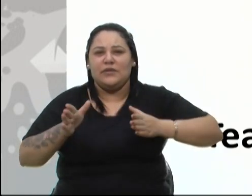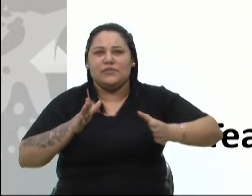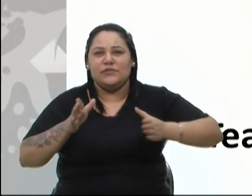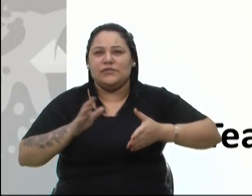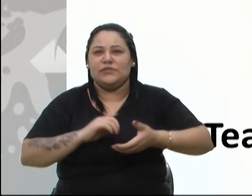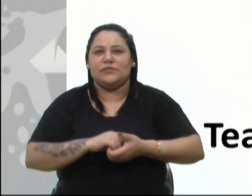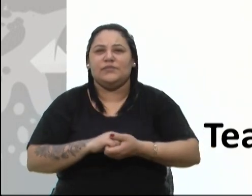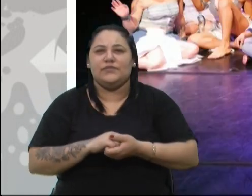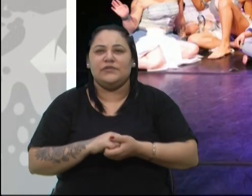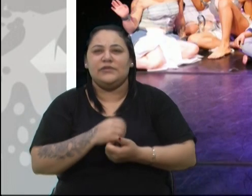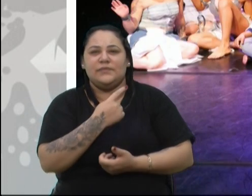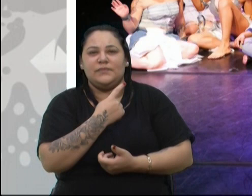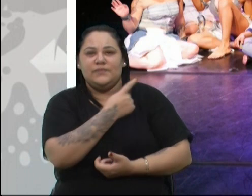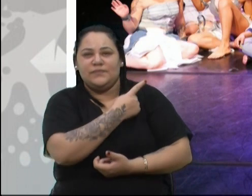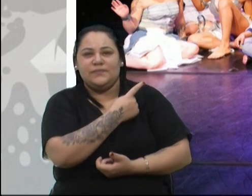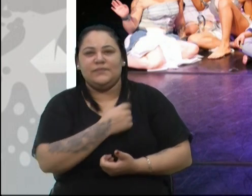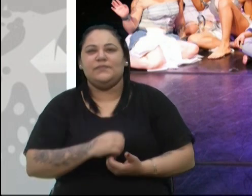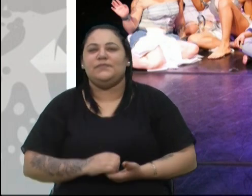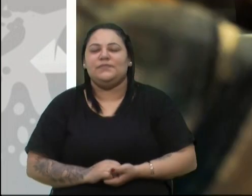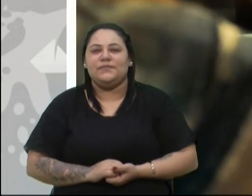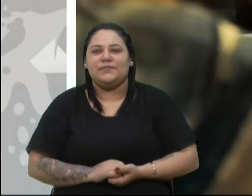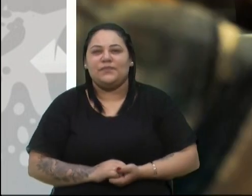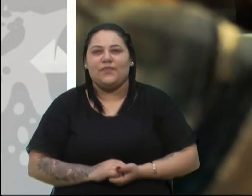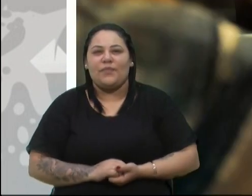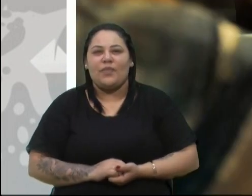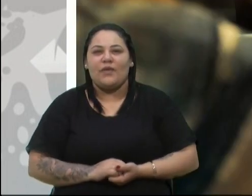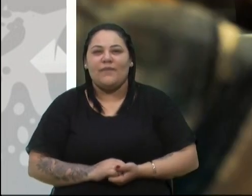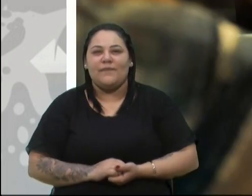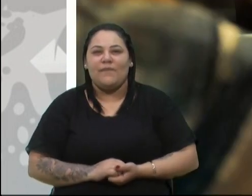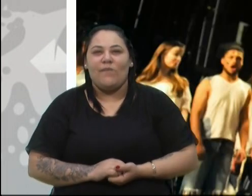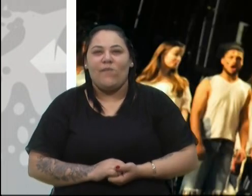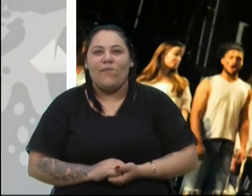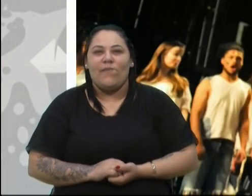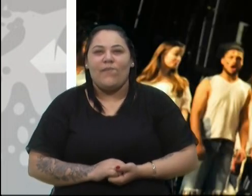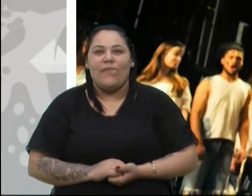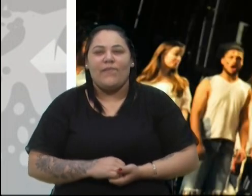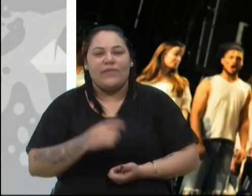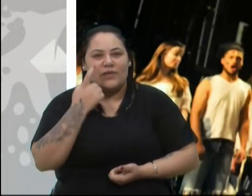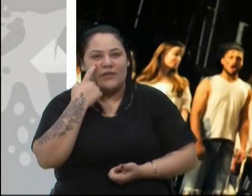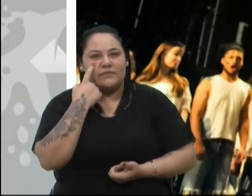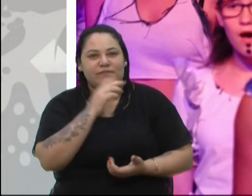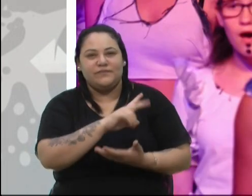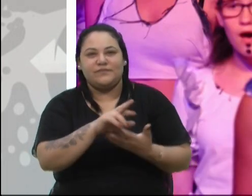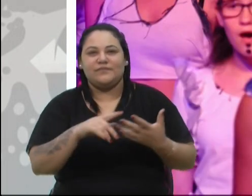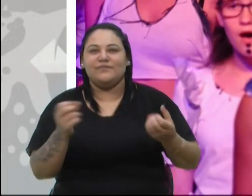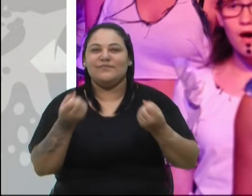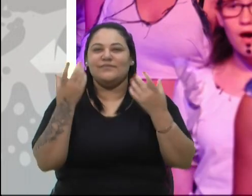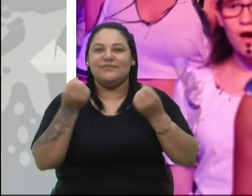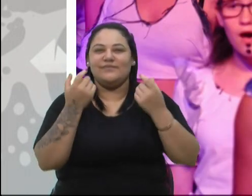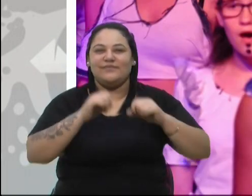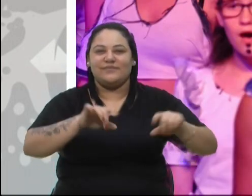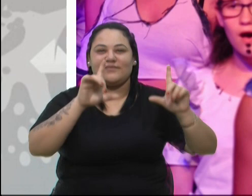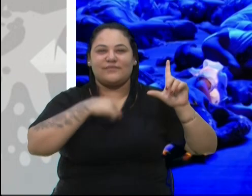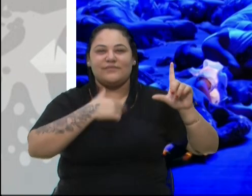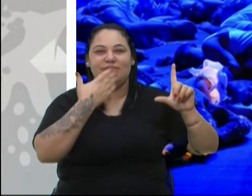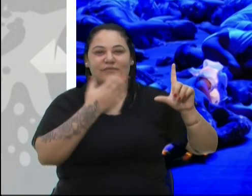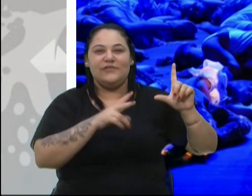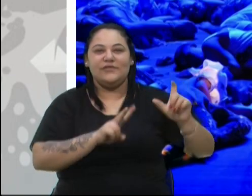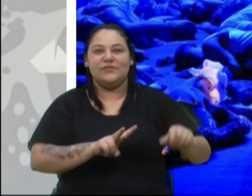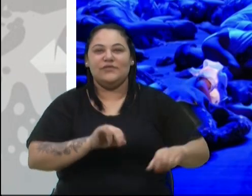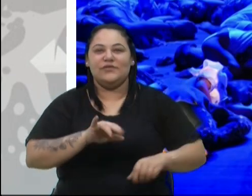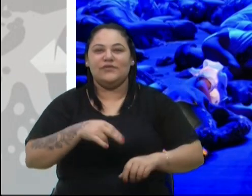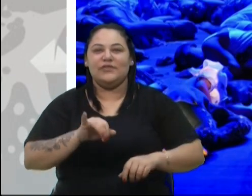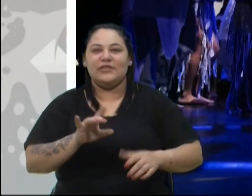em áreas externas. Vocês estão vendo nos slides um apanhado de imagens que eu pedi para o Vini ele ir